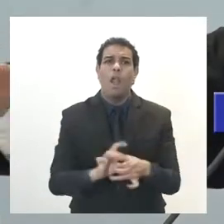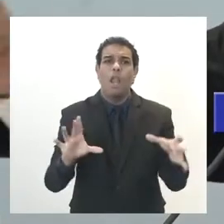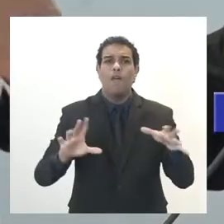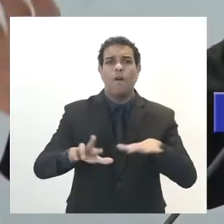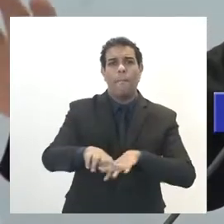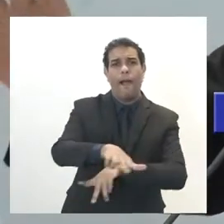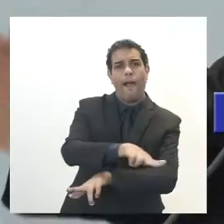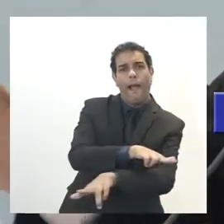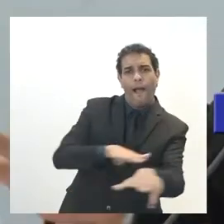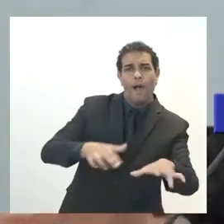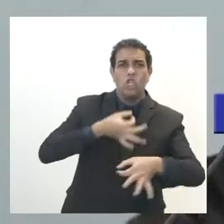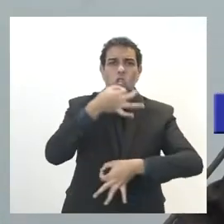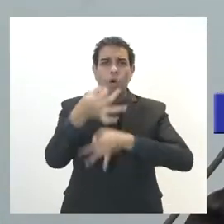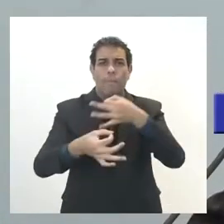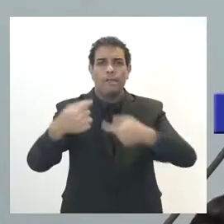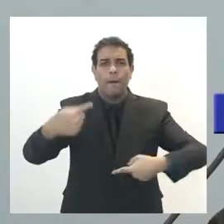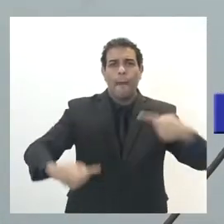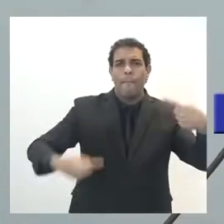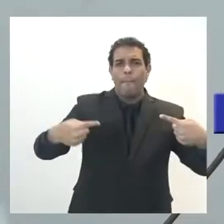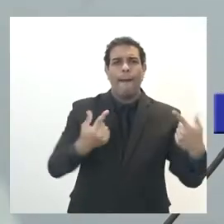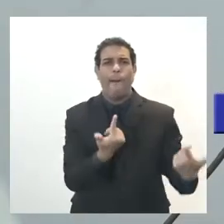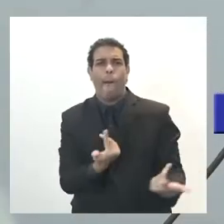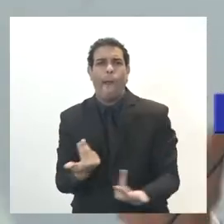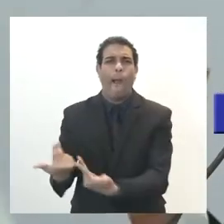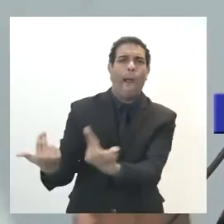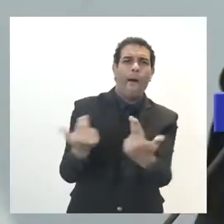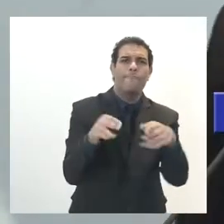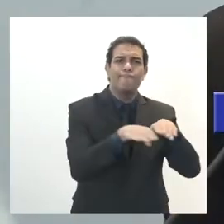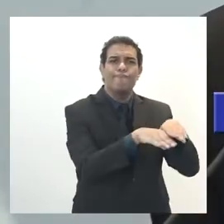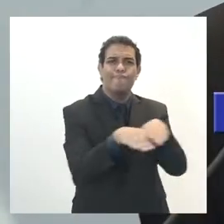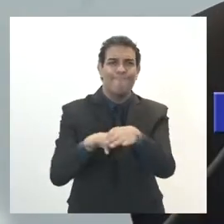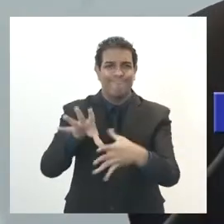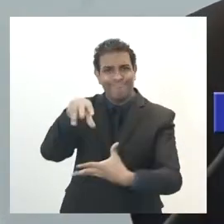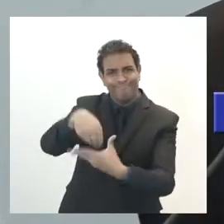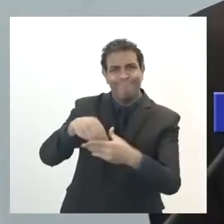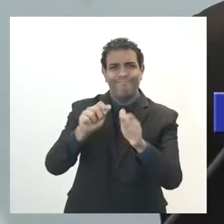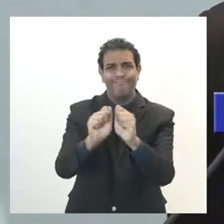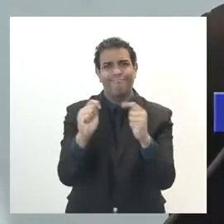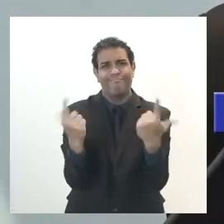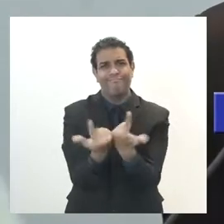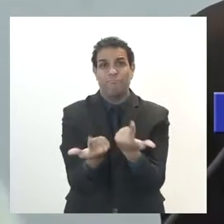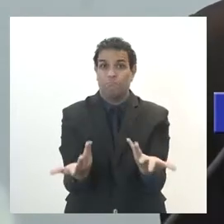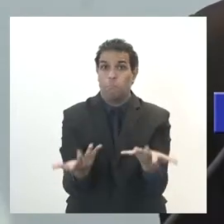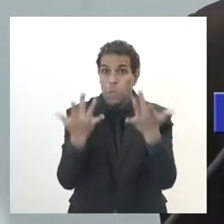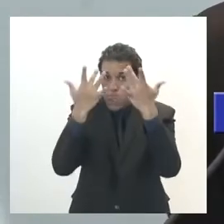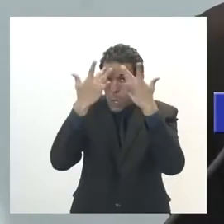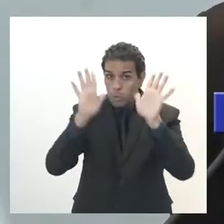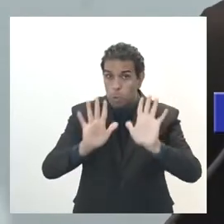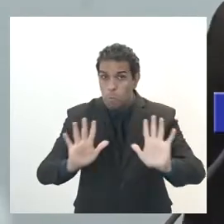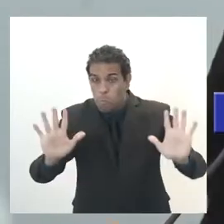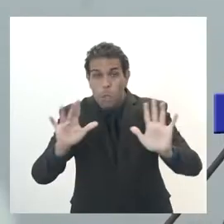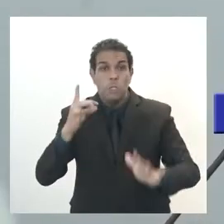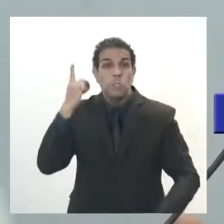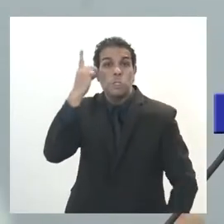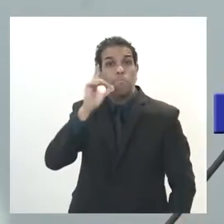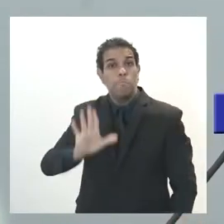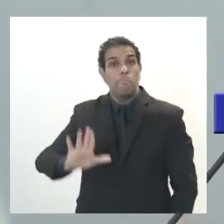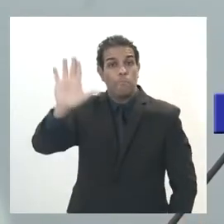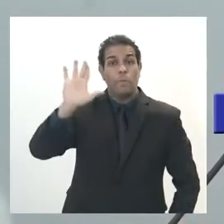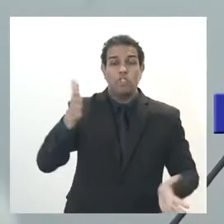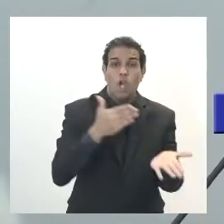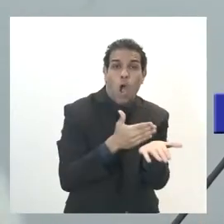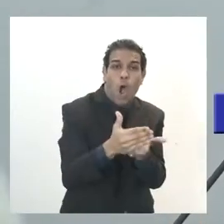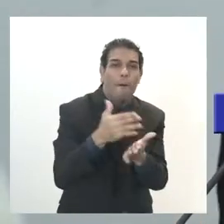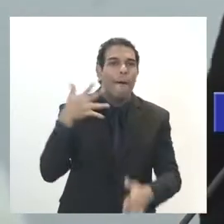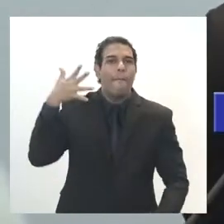o debate em condições de igualdade Então eu não sei dos parlamentares quem poderiam né iniciar